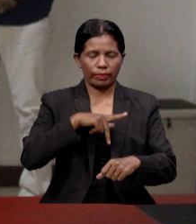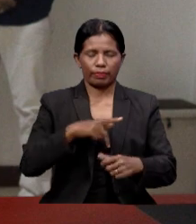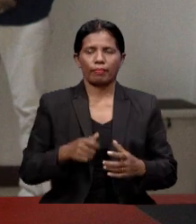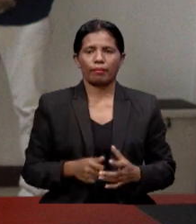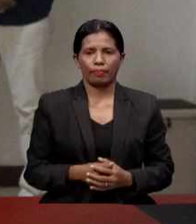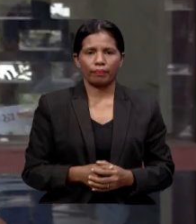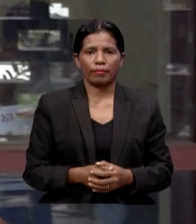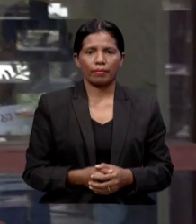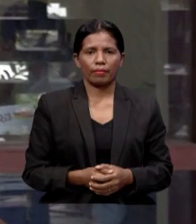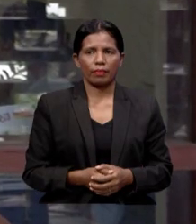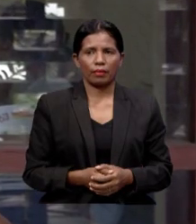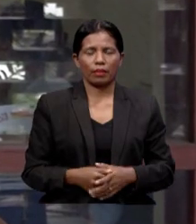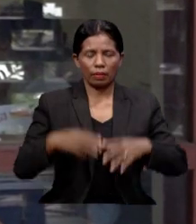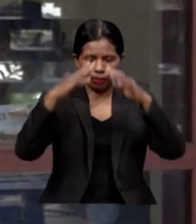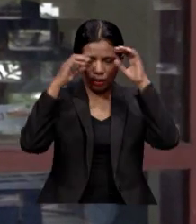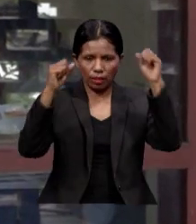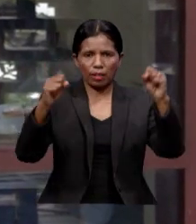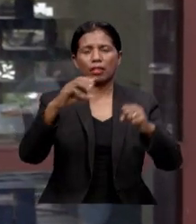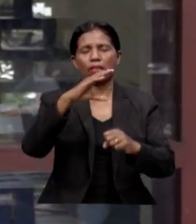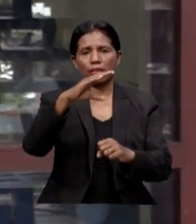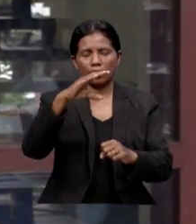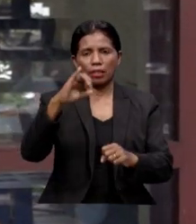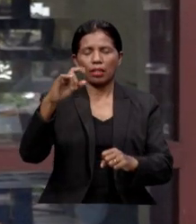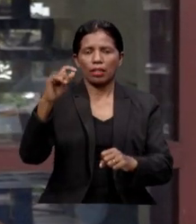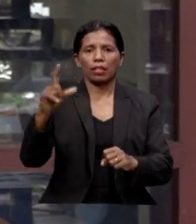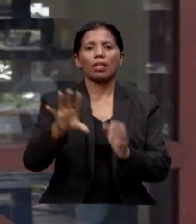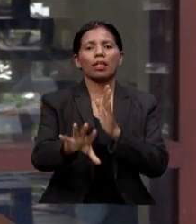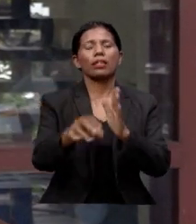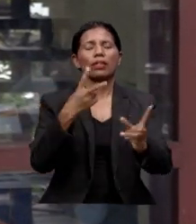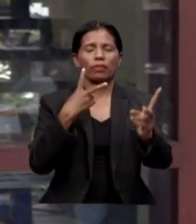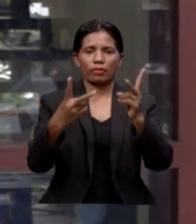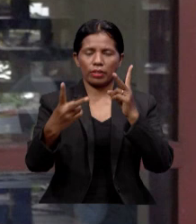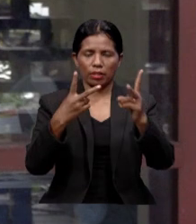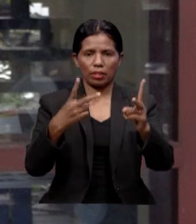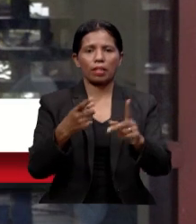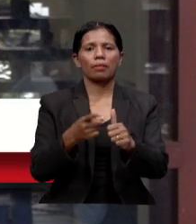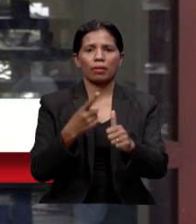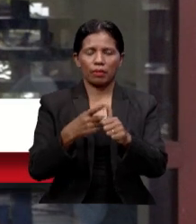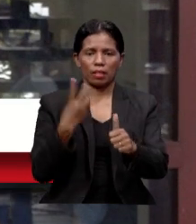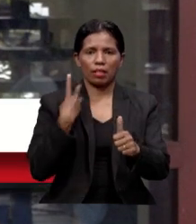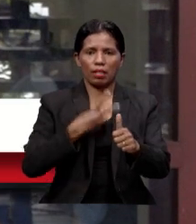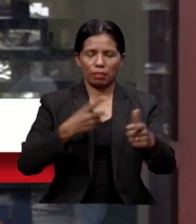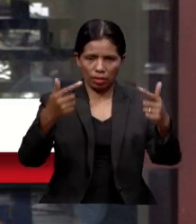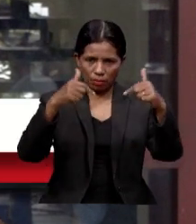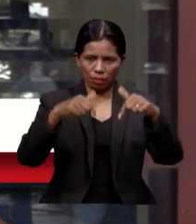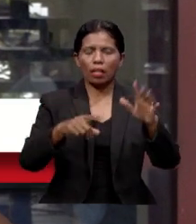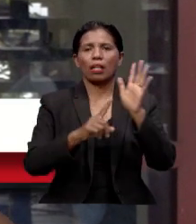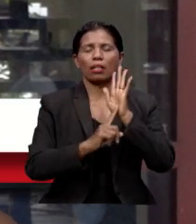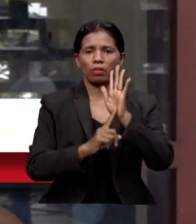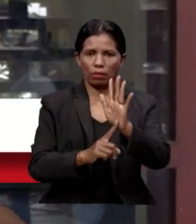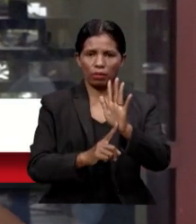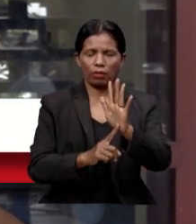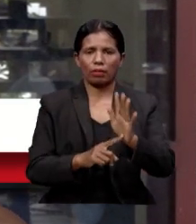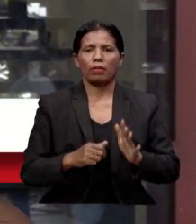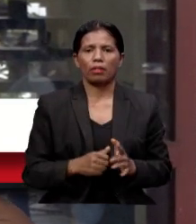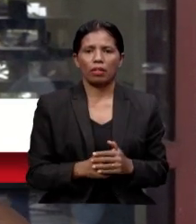Presidente CCI-TL, retam visita hoje a IFC. Primeiro, a IFC, mais, ato introduz ela